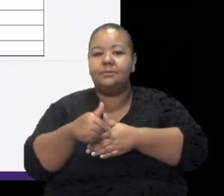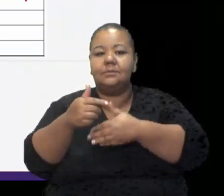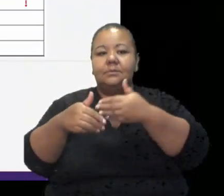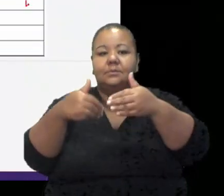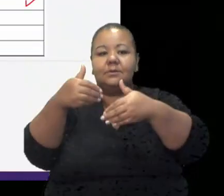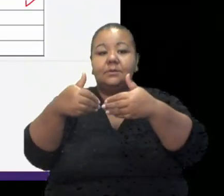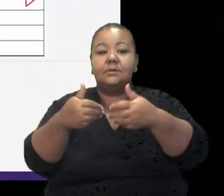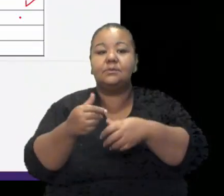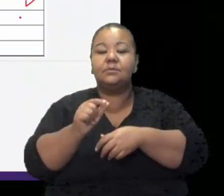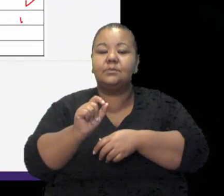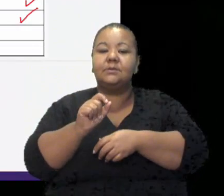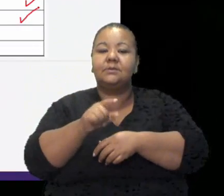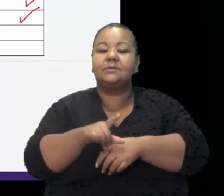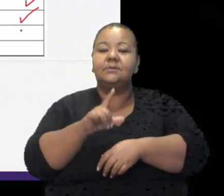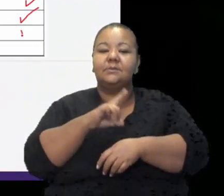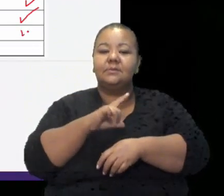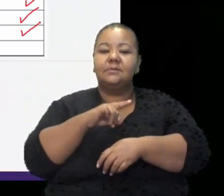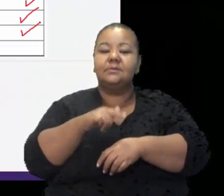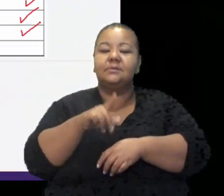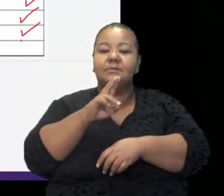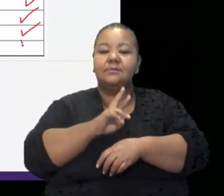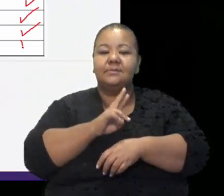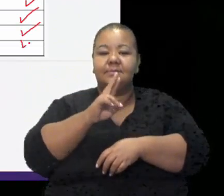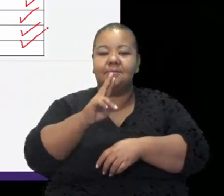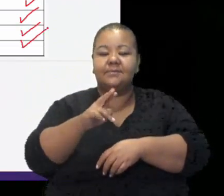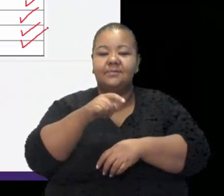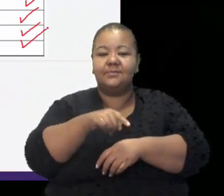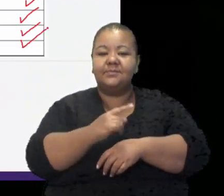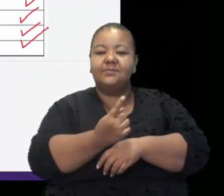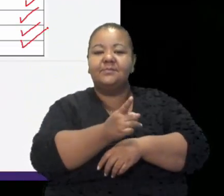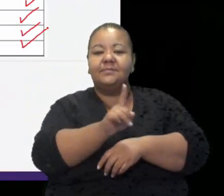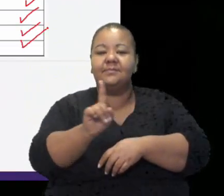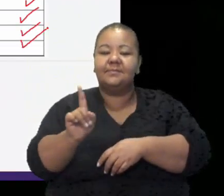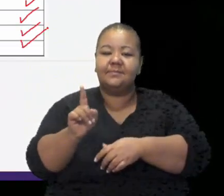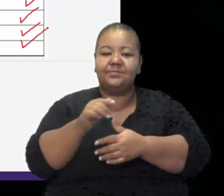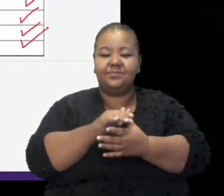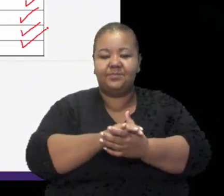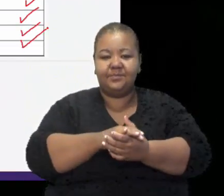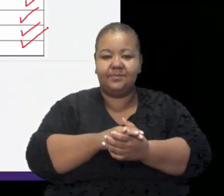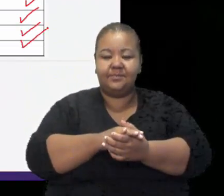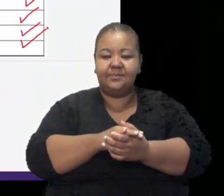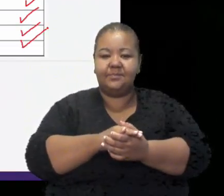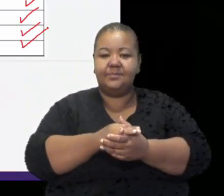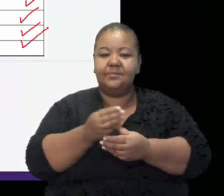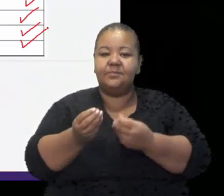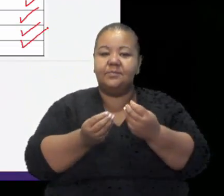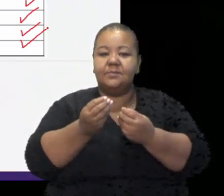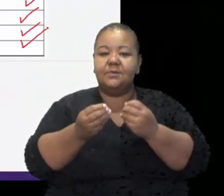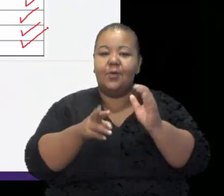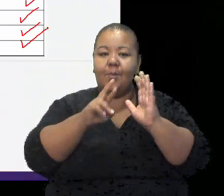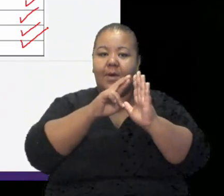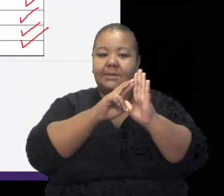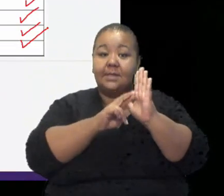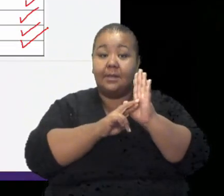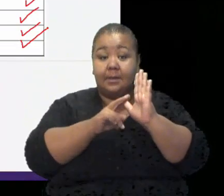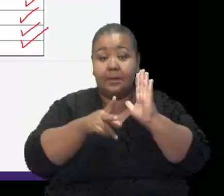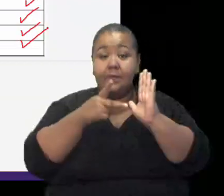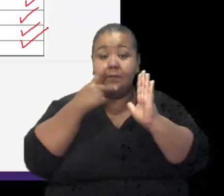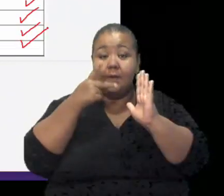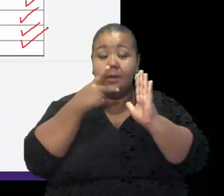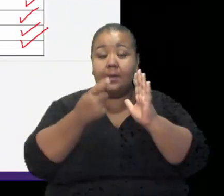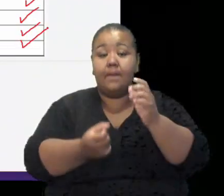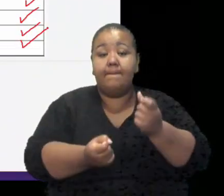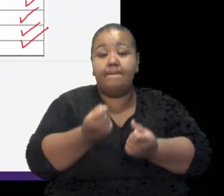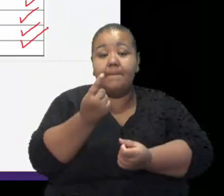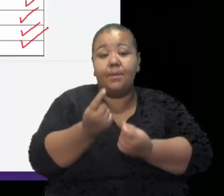processo para que eu tenha o meu resultado final. Como a receita que eu dei da pipoca, né? Mas aqui a gente